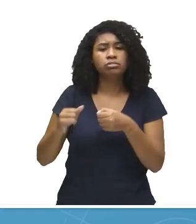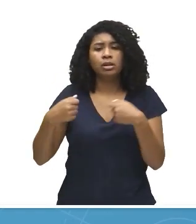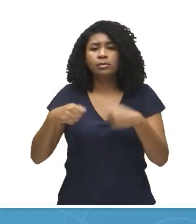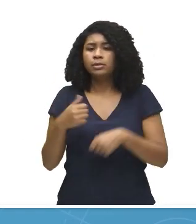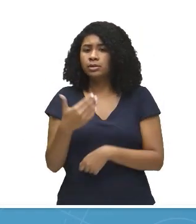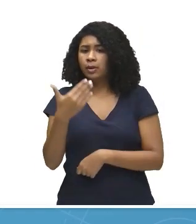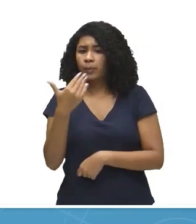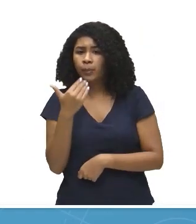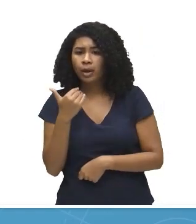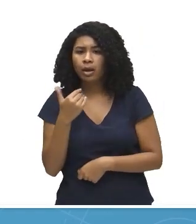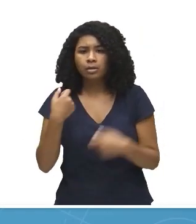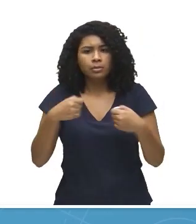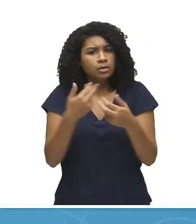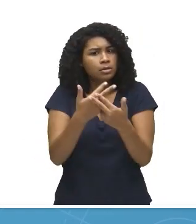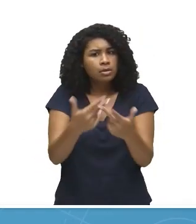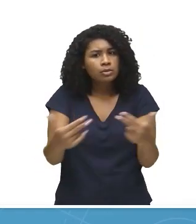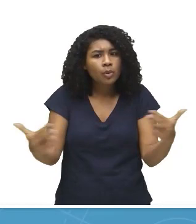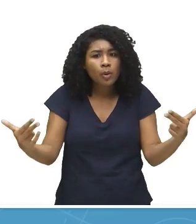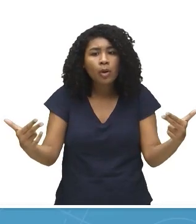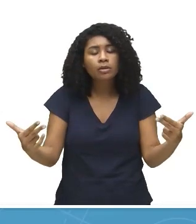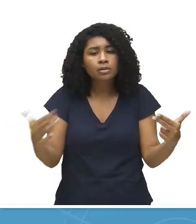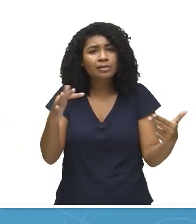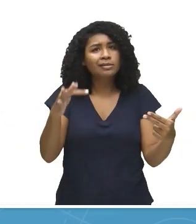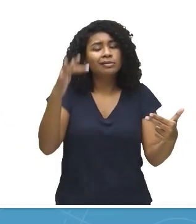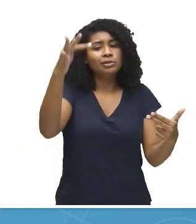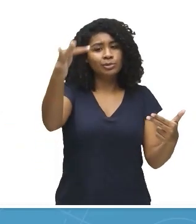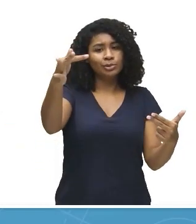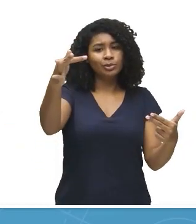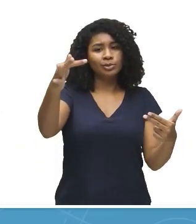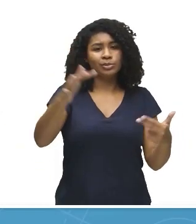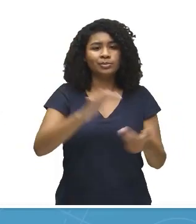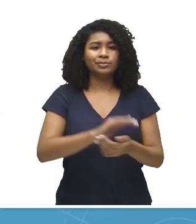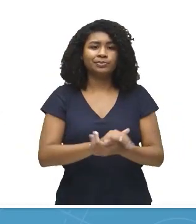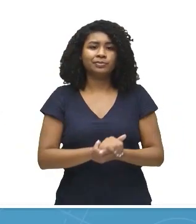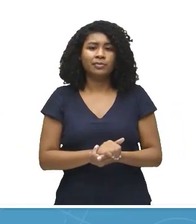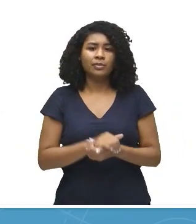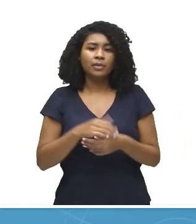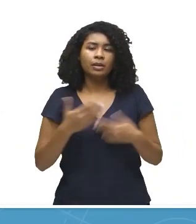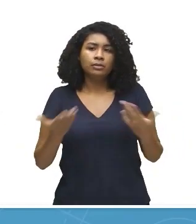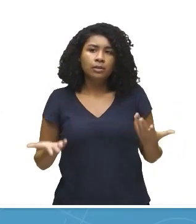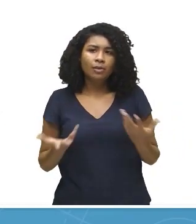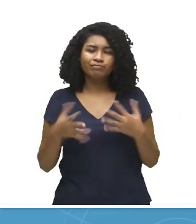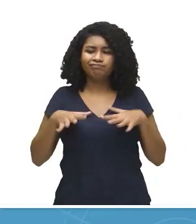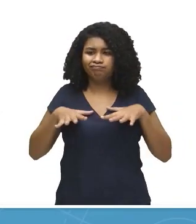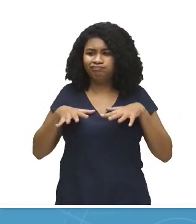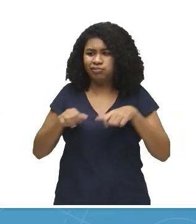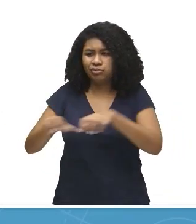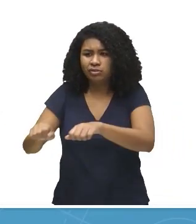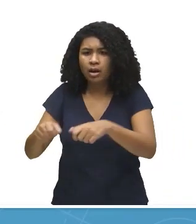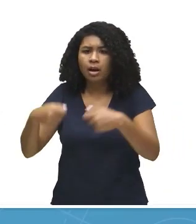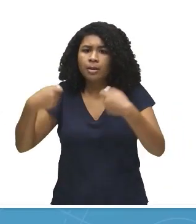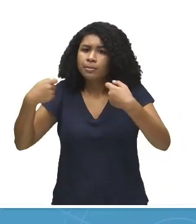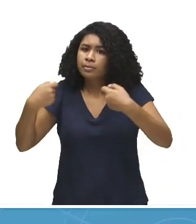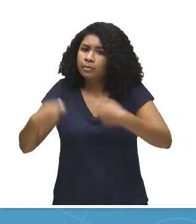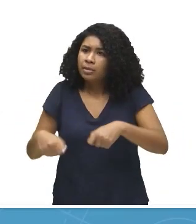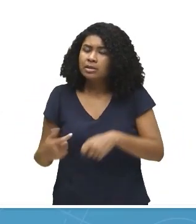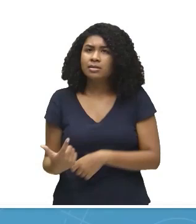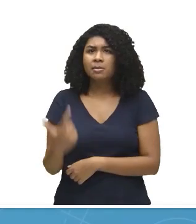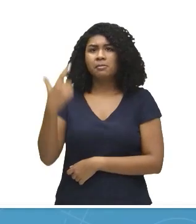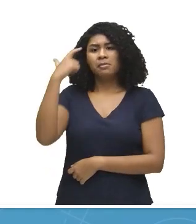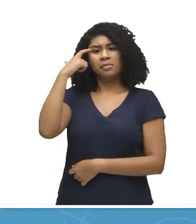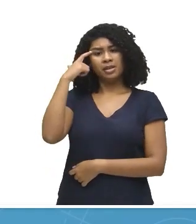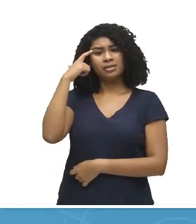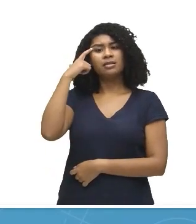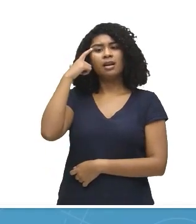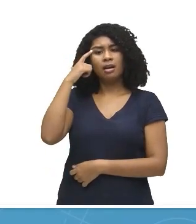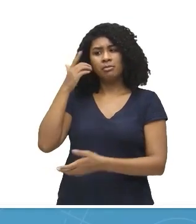né? Então eles também vão precisar aí dos recursos da natureza, né? Então esse consumo a gente precisa aí repensar um pouco